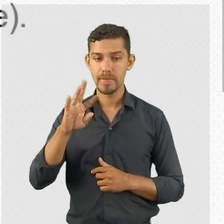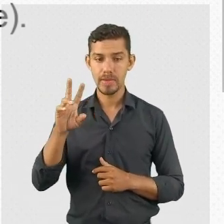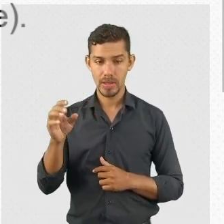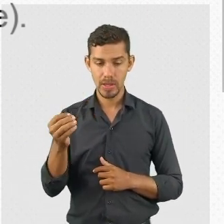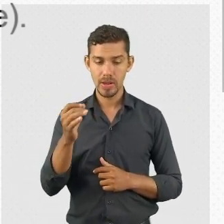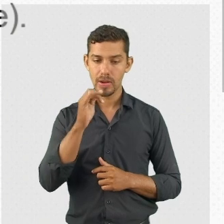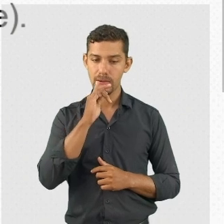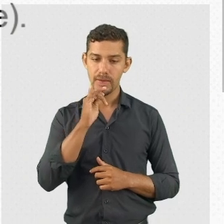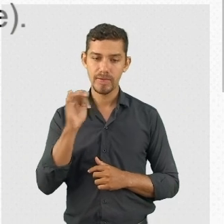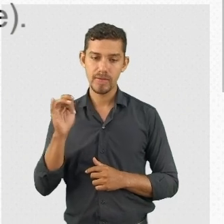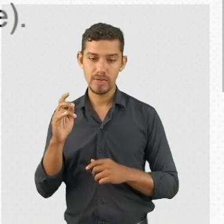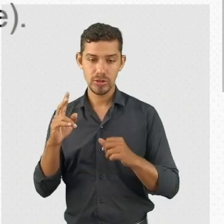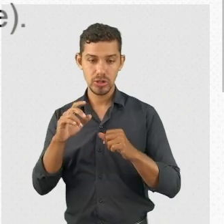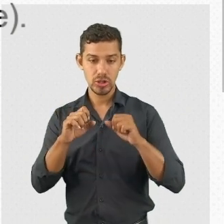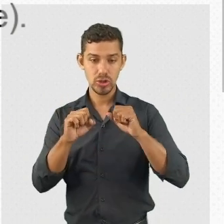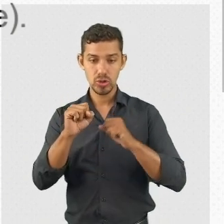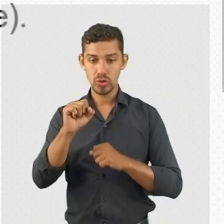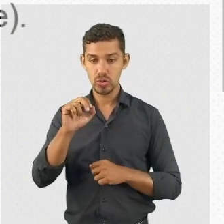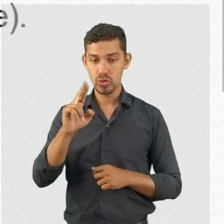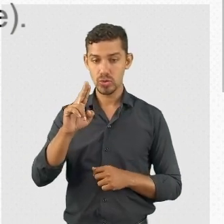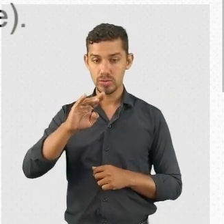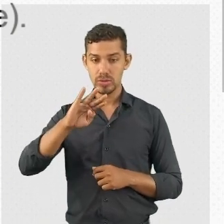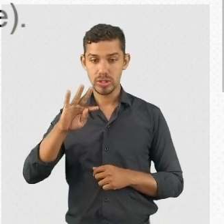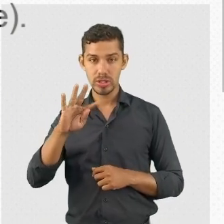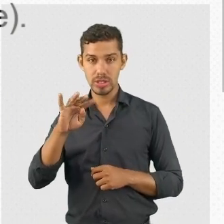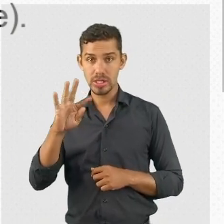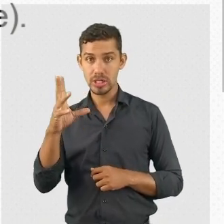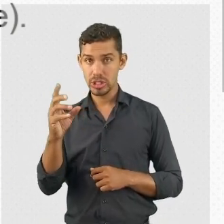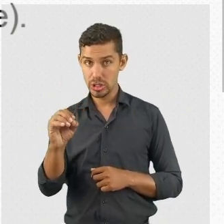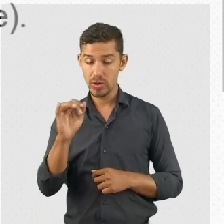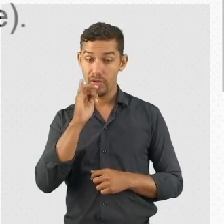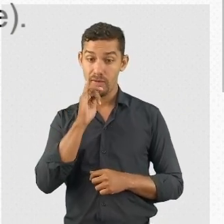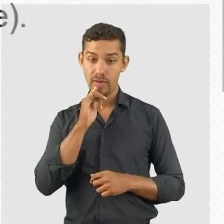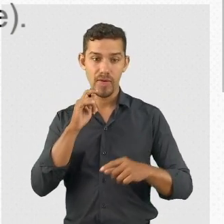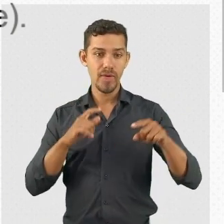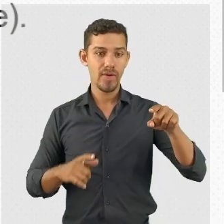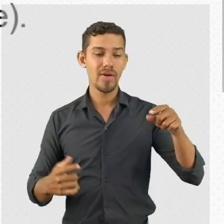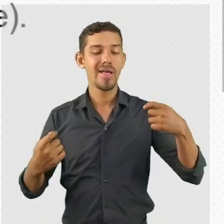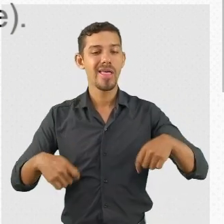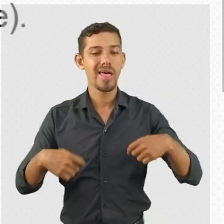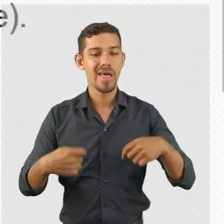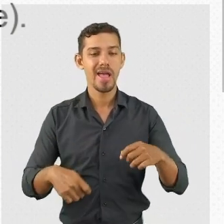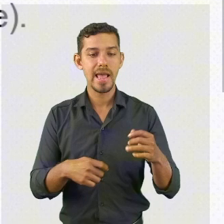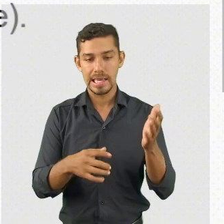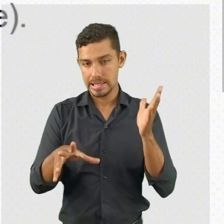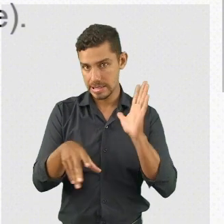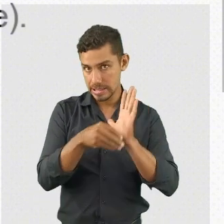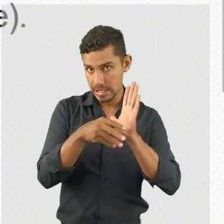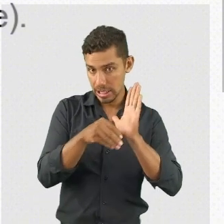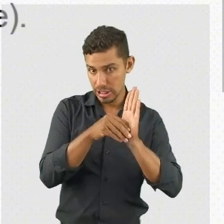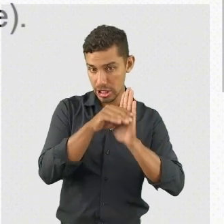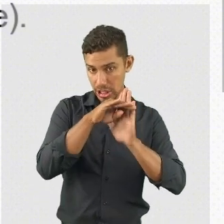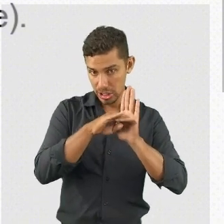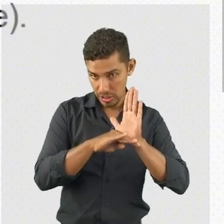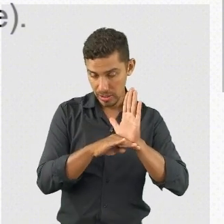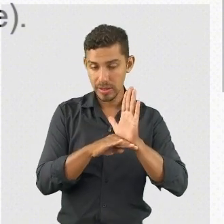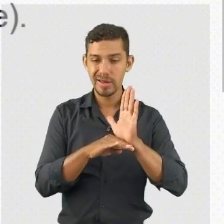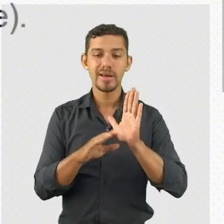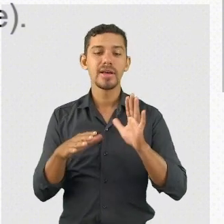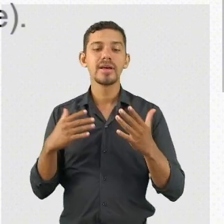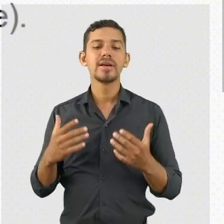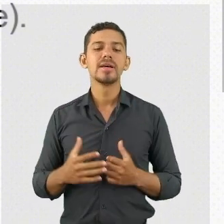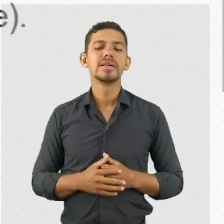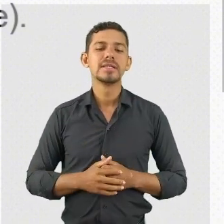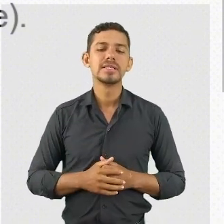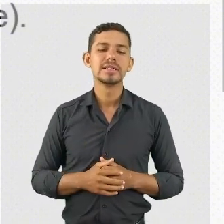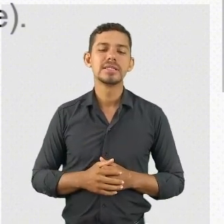Aqui, vamos de substantivo. O que nós vamos ter? Ingredients, que seriam os ingredientes, e kitchenware,